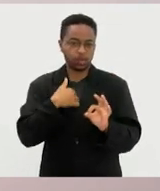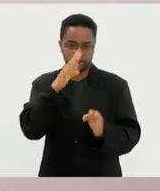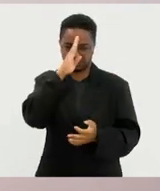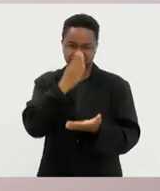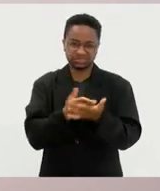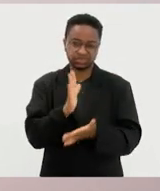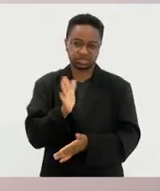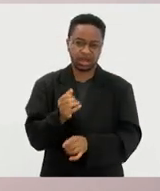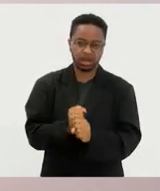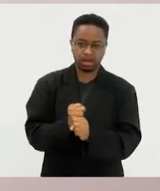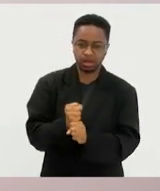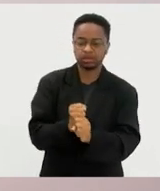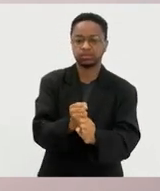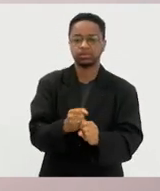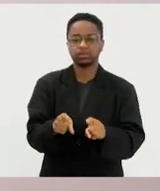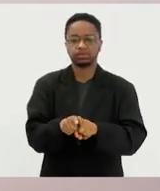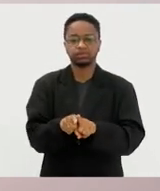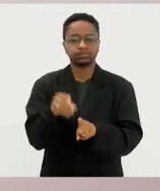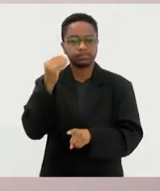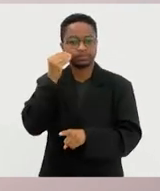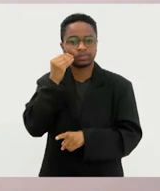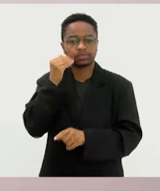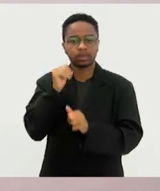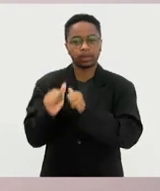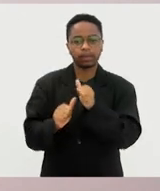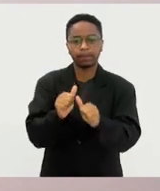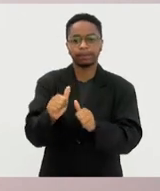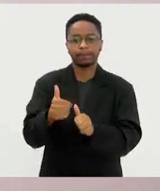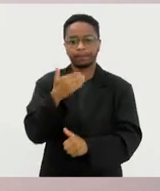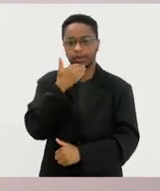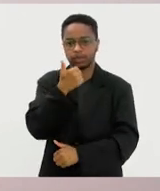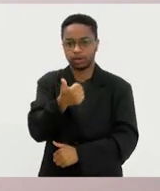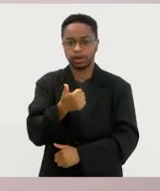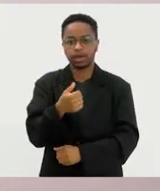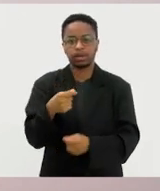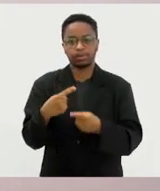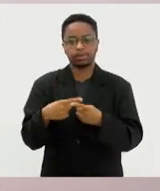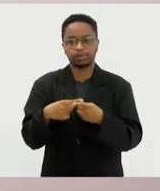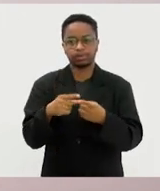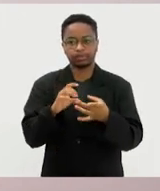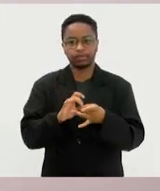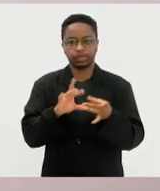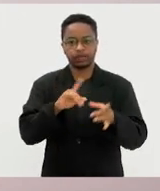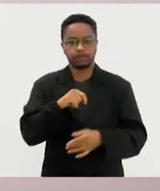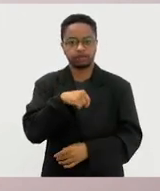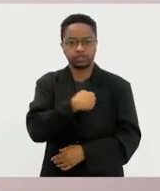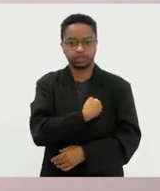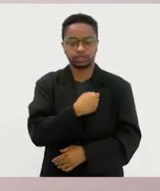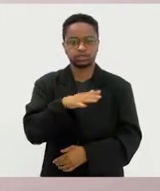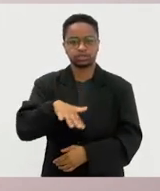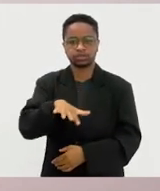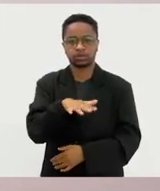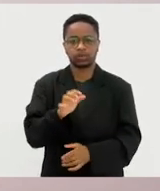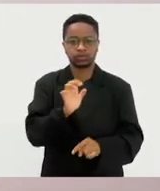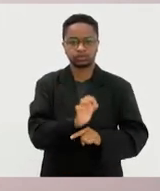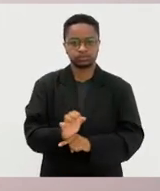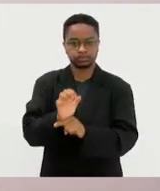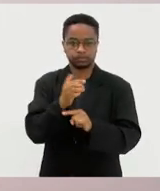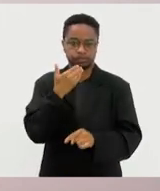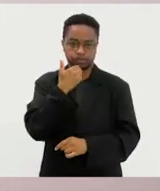pouca manutenção. A ideia é dar uma modernizada para a gente permitir aqui a maior fiscalização nas barreiras do Estado.